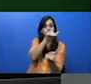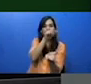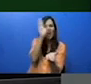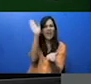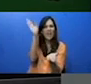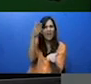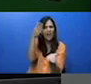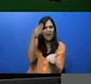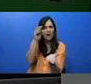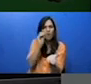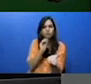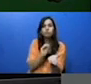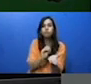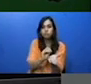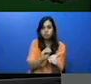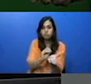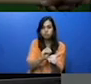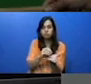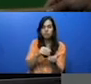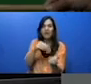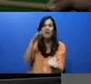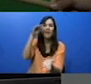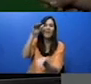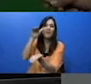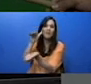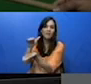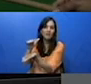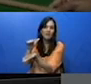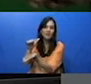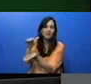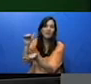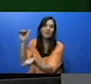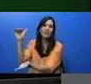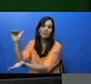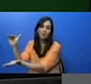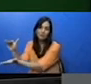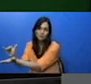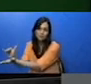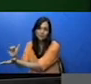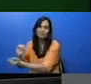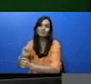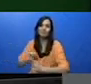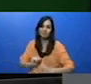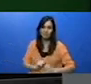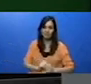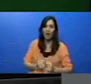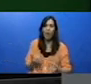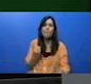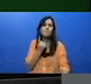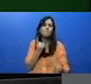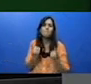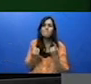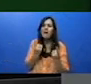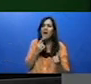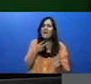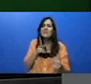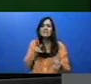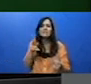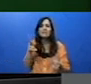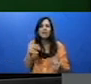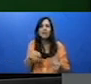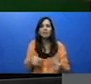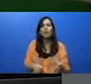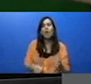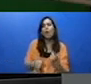Cancela daqui e completa lá na B. Depois, você vai comparando o tempo todo as unidades, dezena